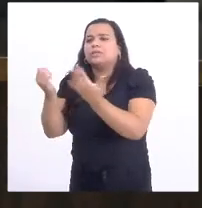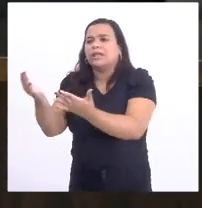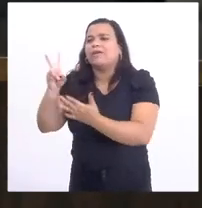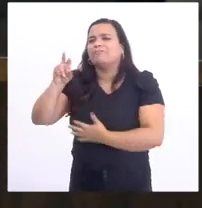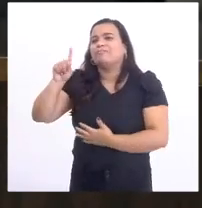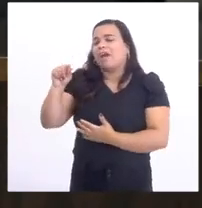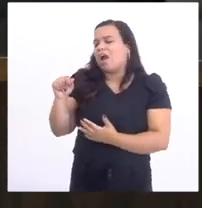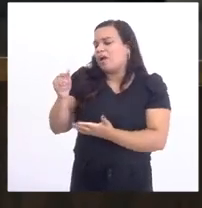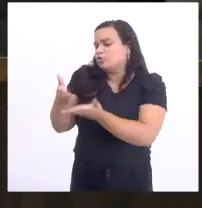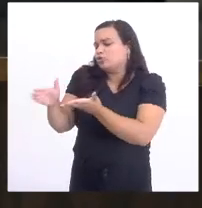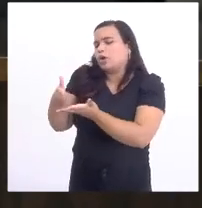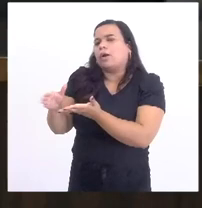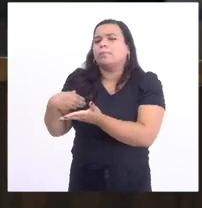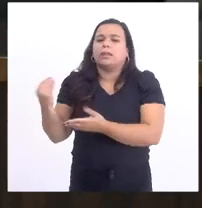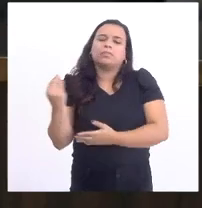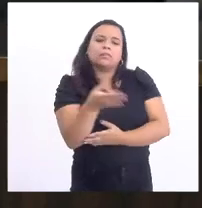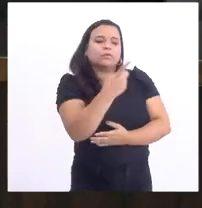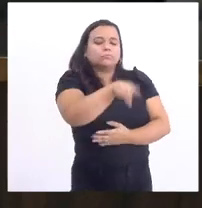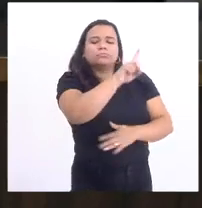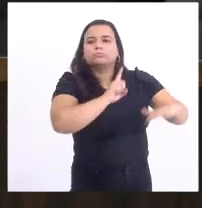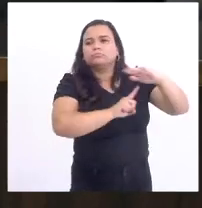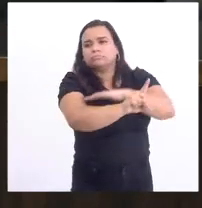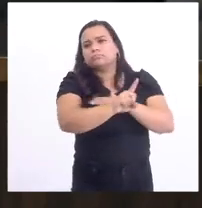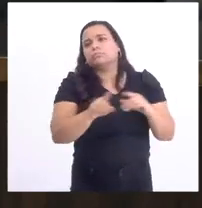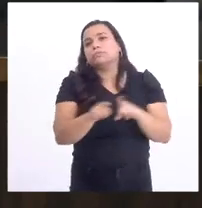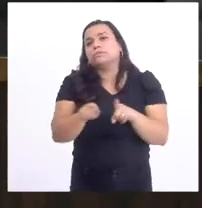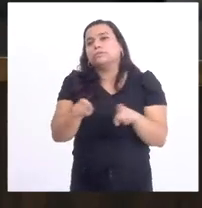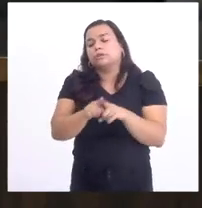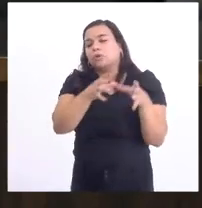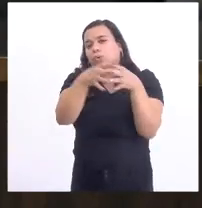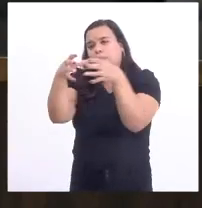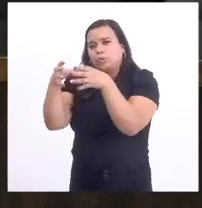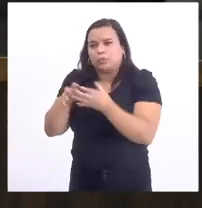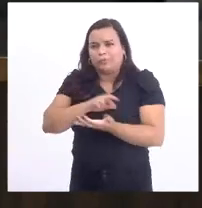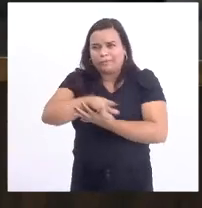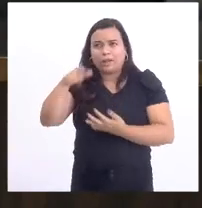Tecnologia, Defesa dos Direitos Humanos e